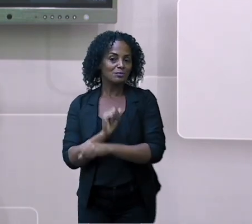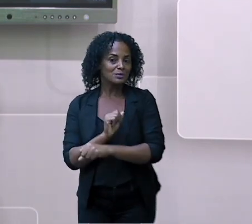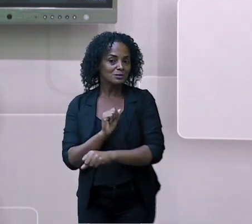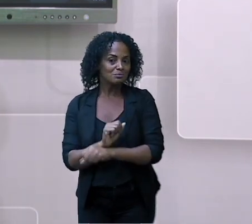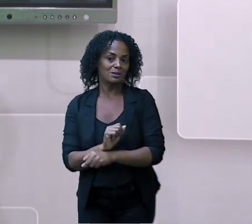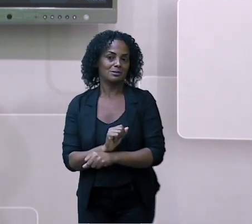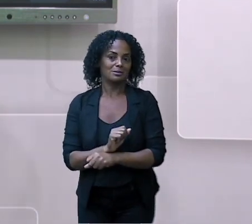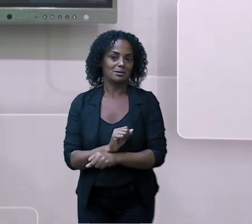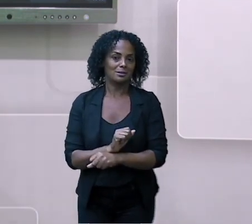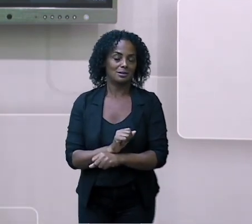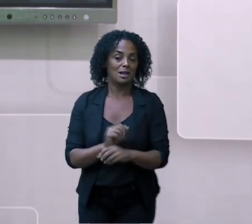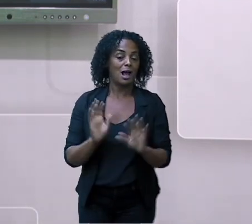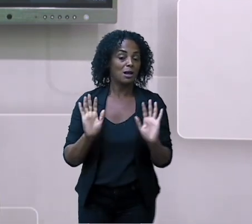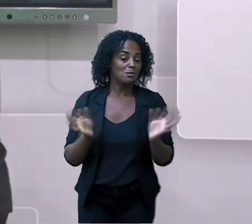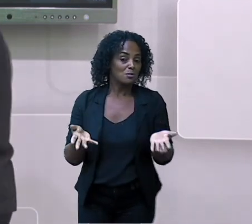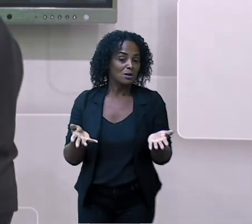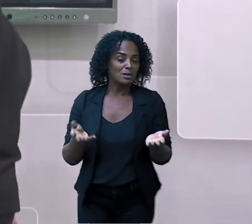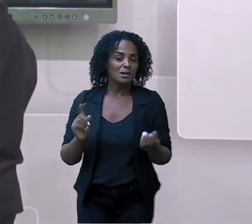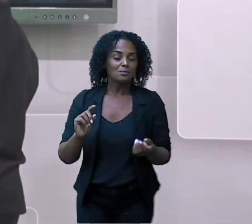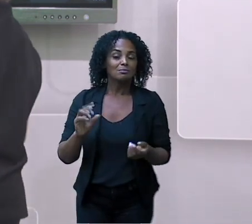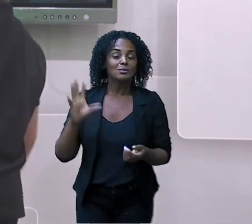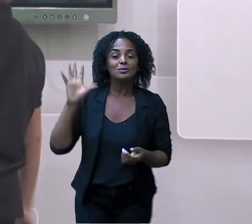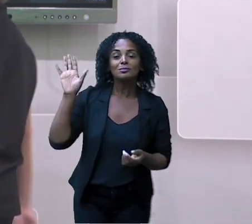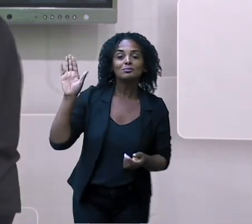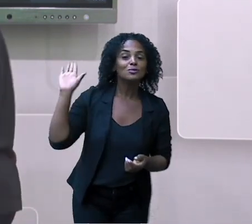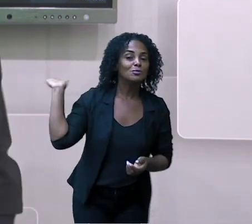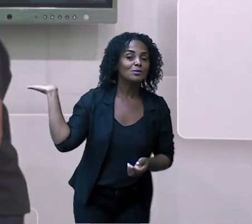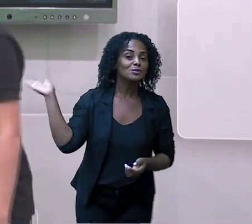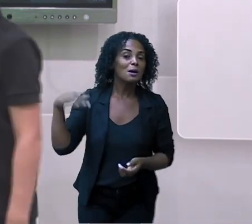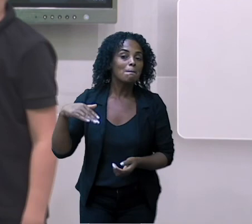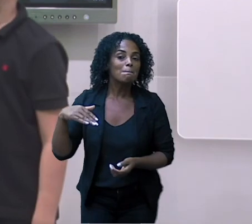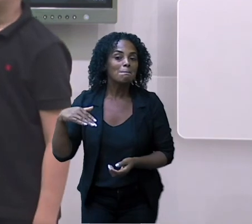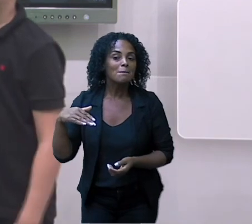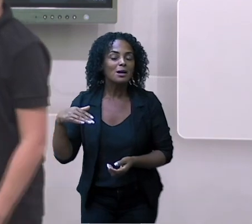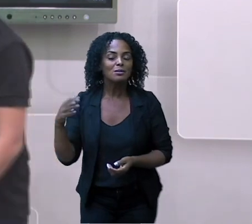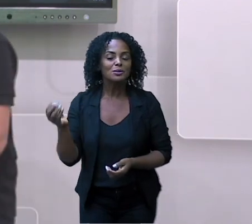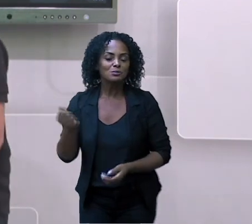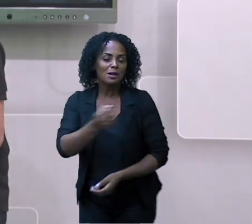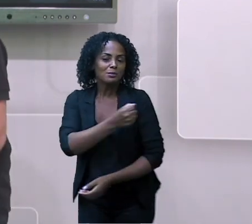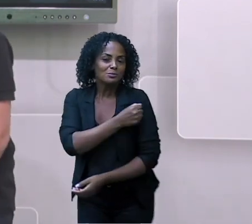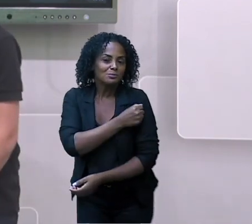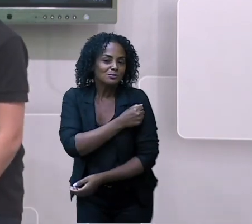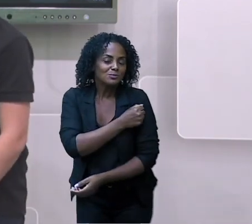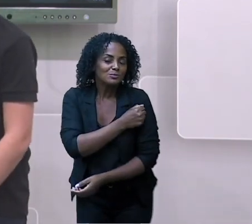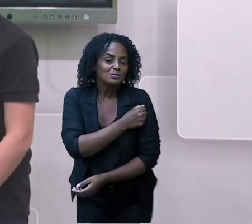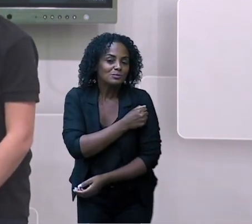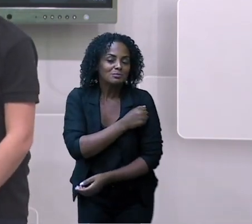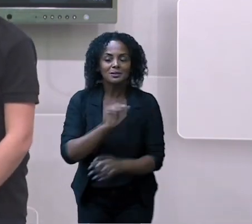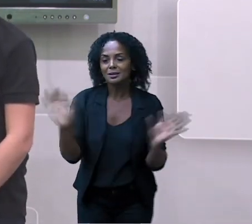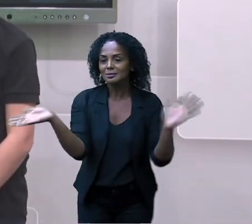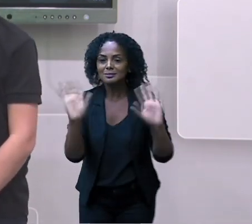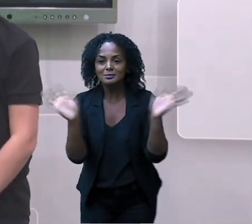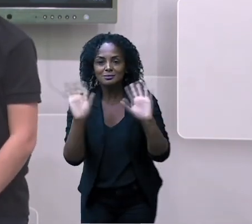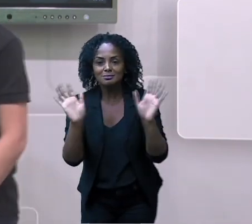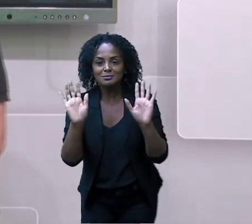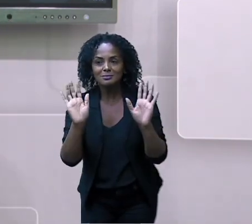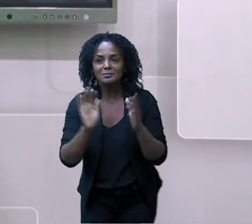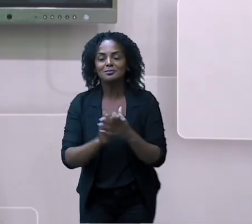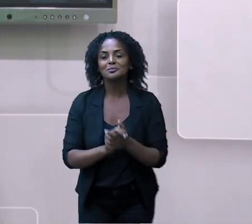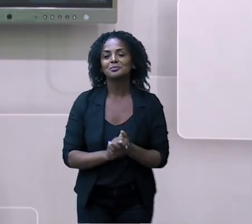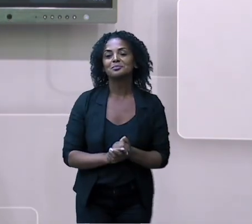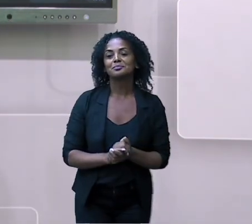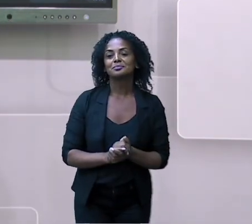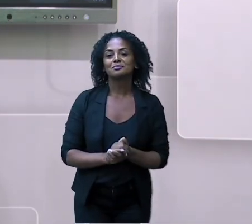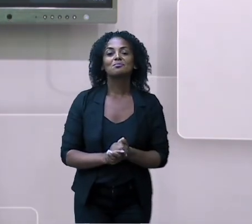lá. Vou chamar o César para nós nos despedirmos de vocês, ok? Venha cá, César. Vamos lá. E aqui eu tenho